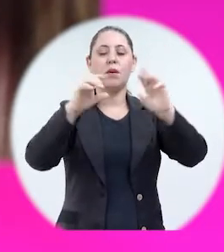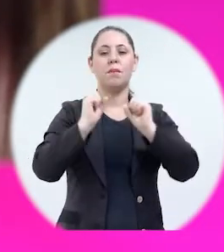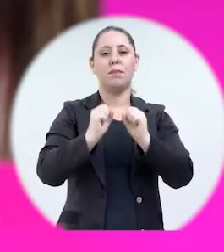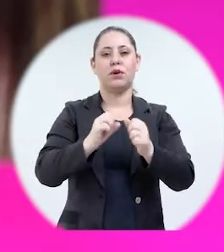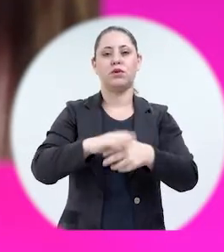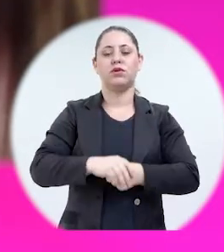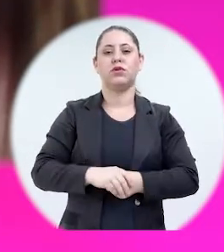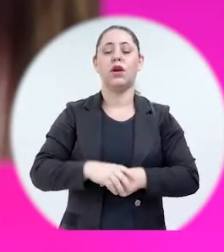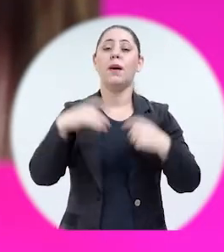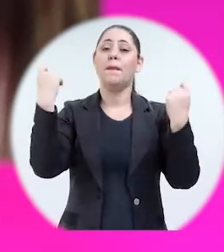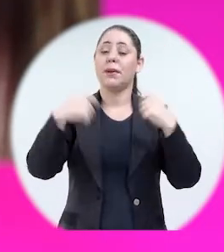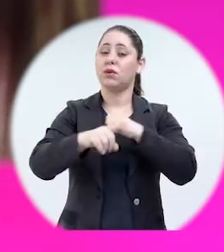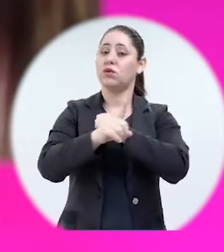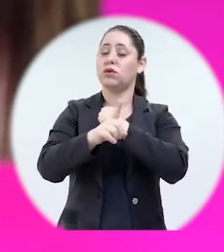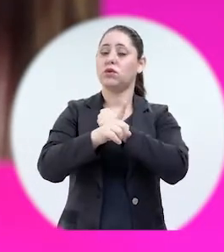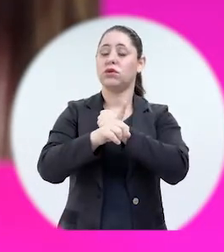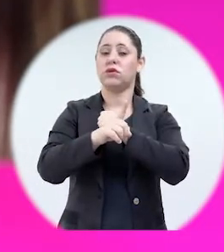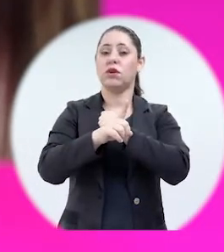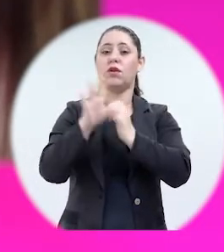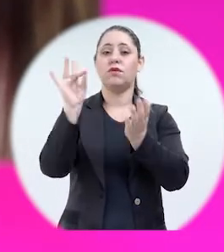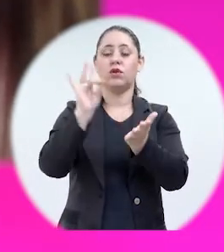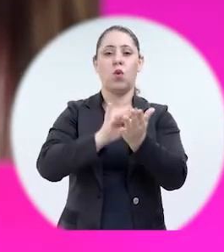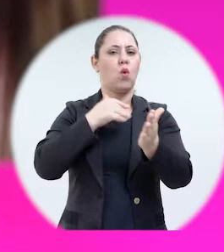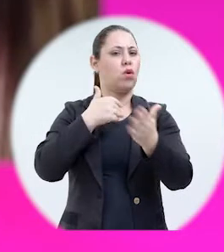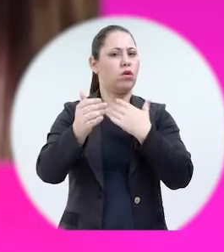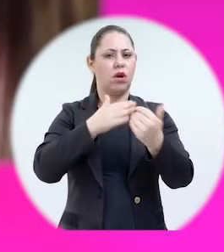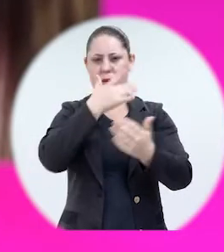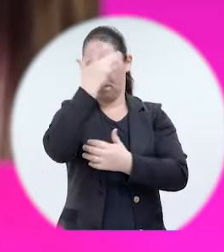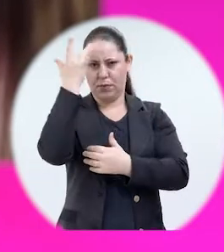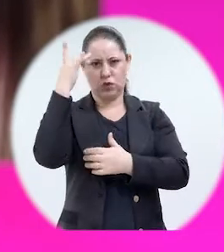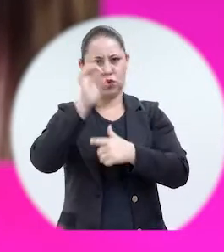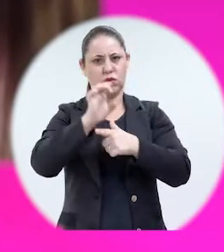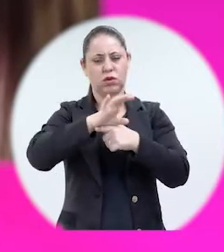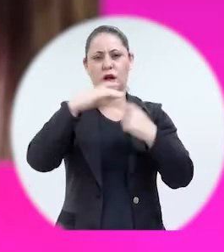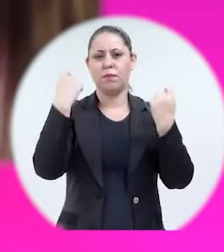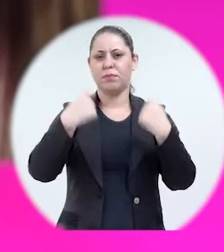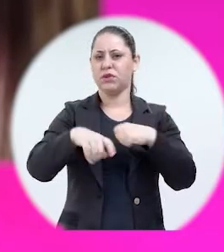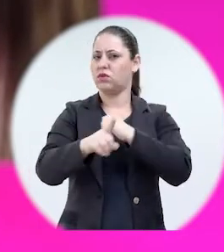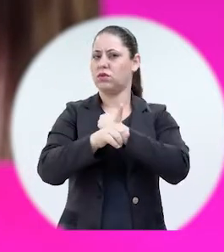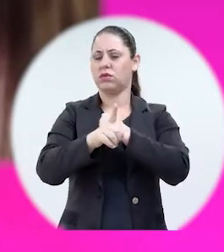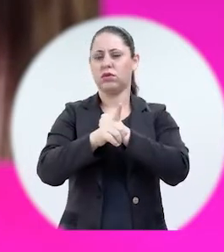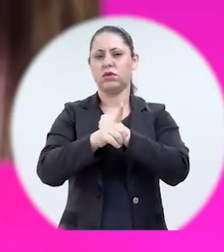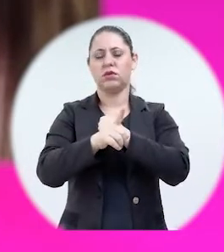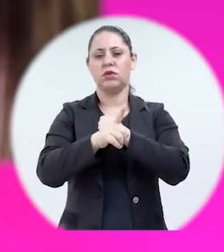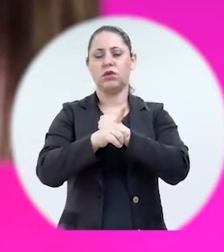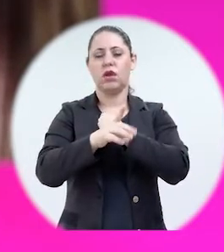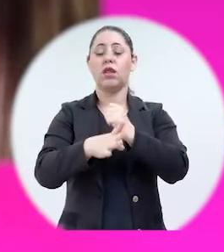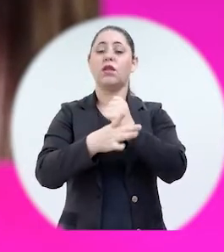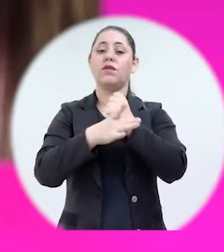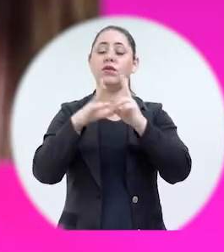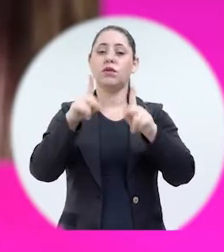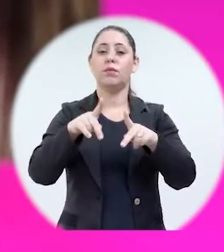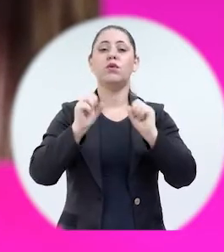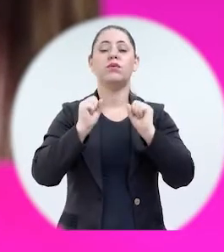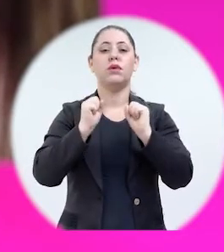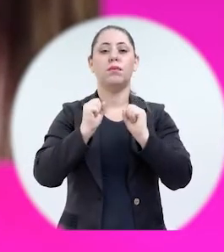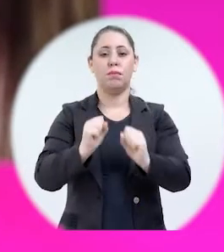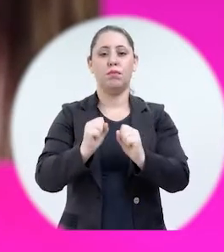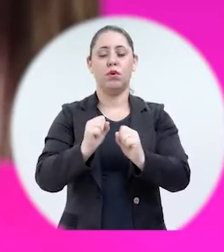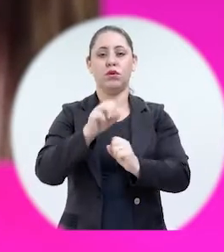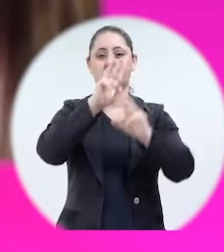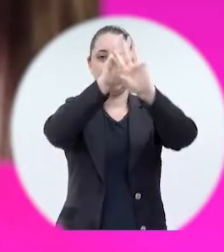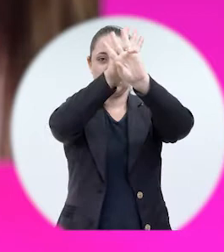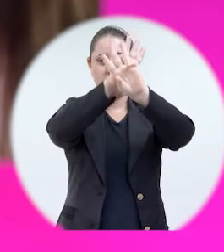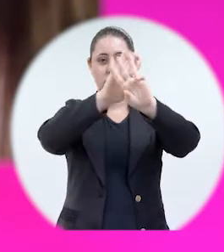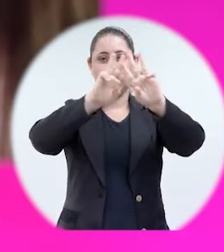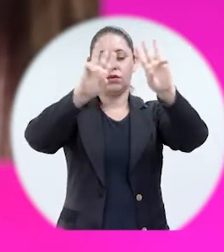caso de qualquer mulher que necessite desse atendimento. Na verdade, qualquer pessoa hoje no estado que precise de qualquer atendimento da Defensoria, é